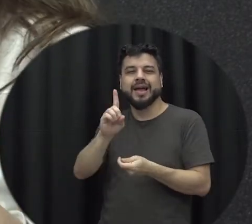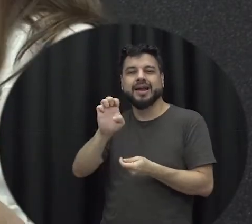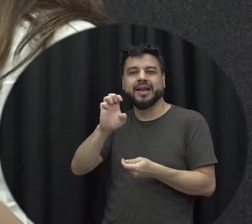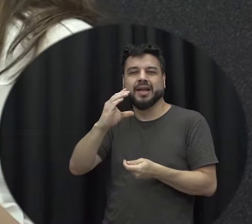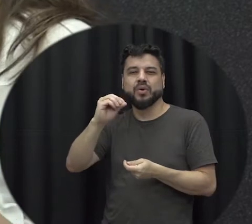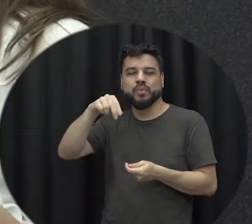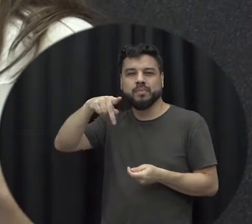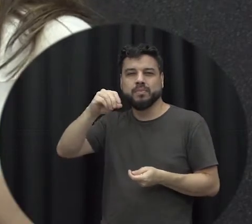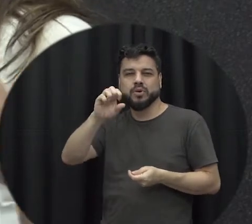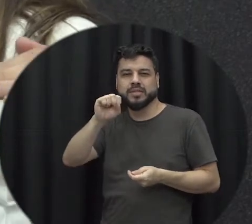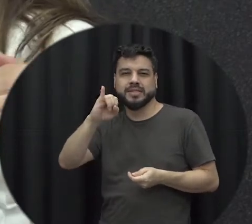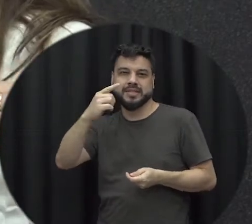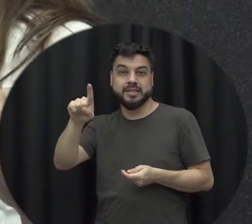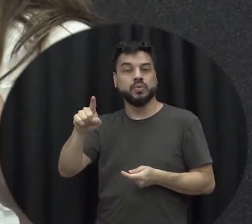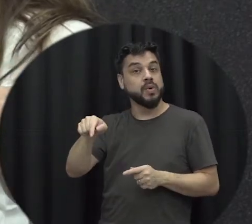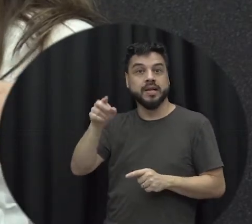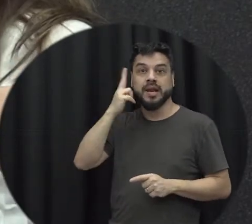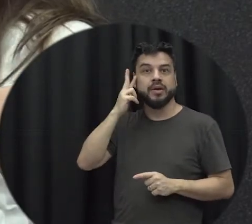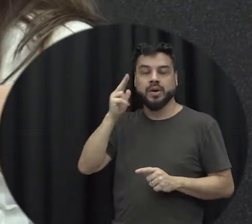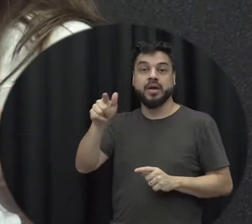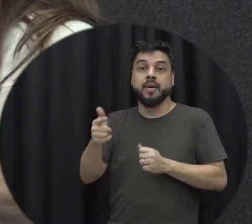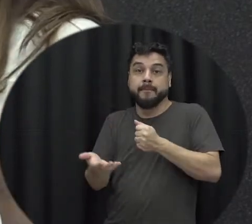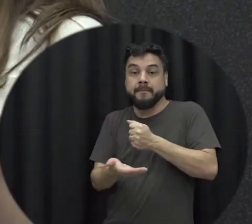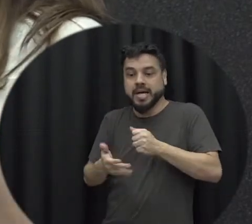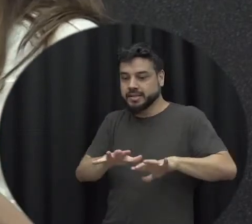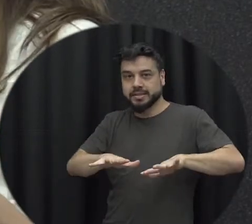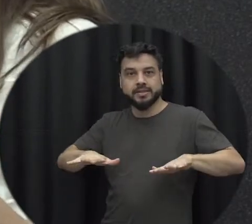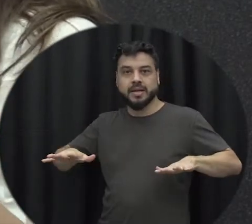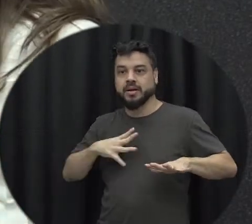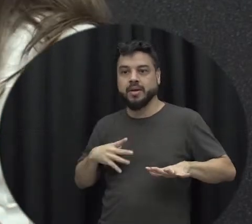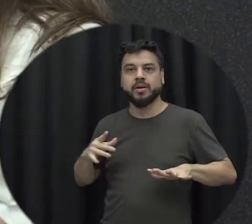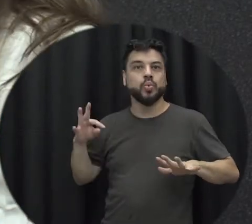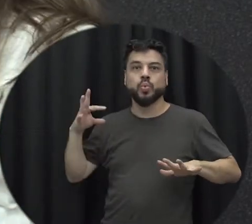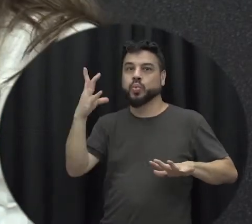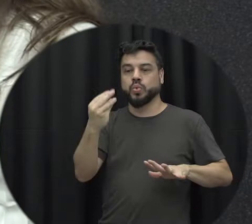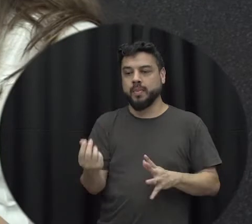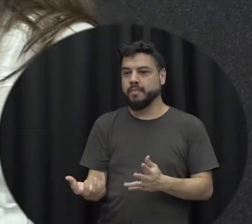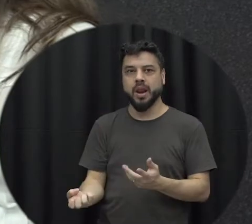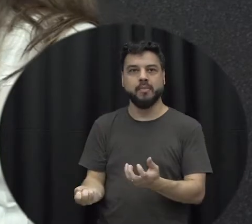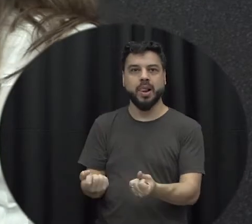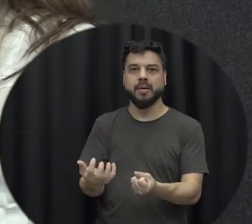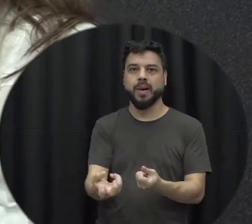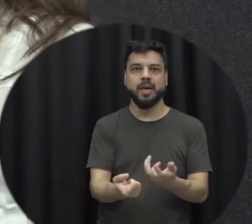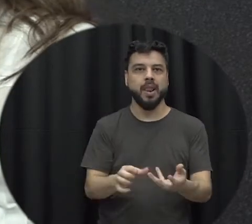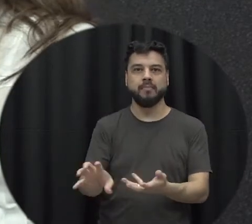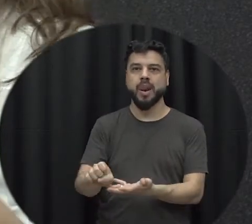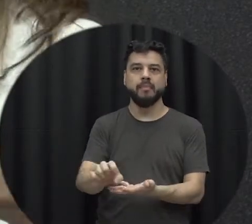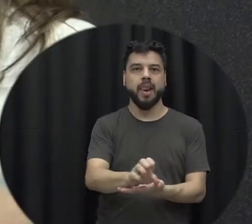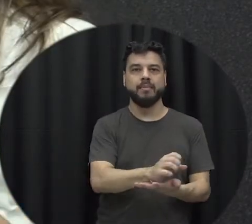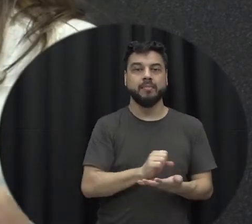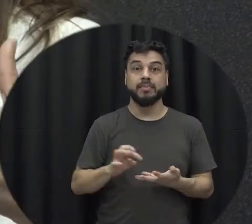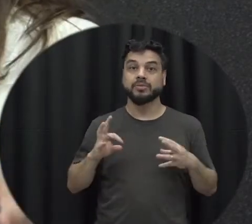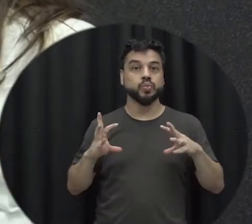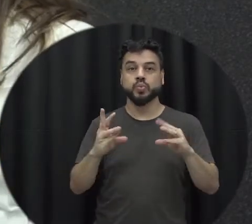naturais. A gente diz que eles são a base da cadeia biológica, porque eles vão degradar, decompor a matéria orgânica, que